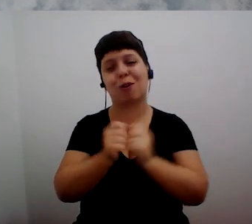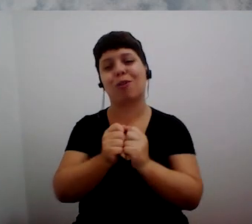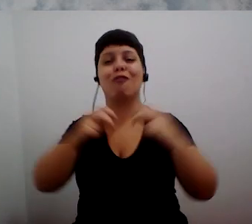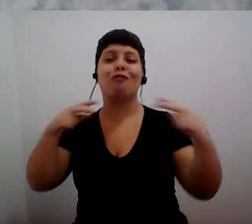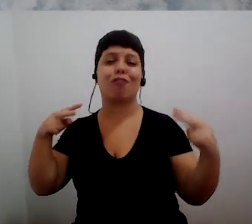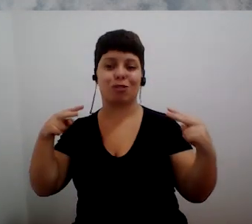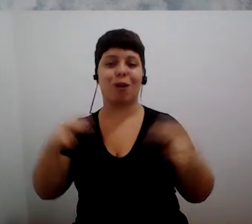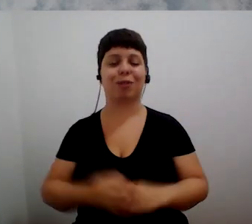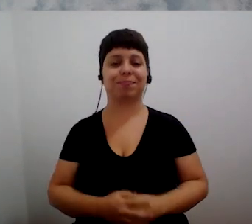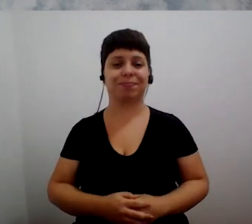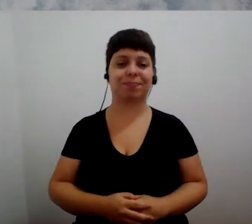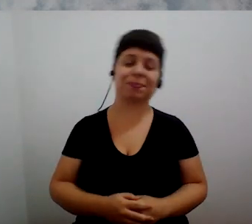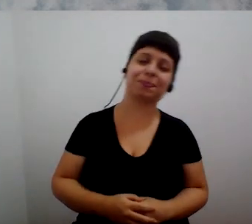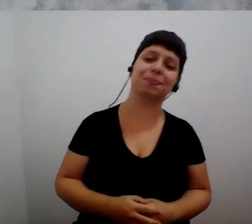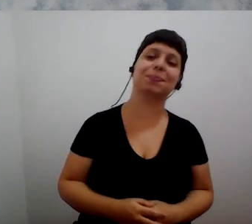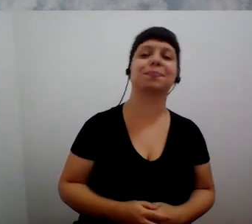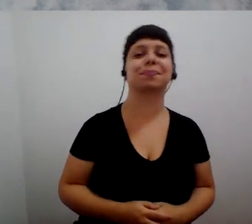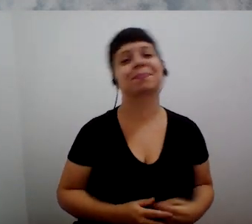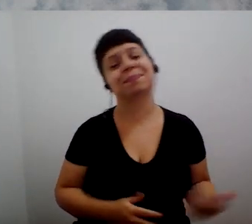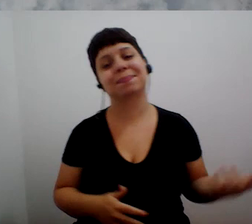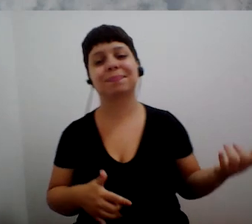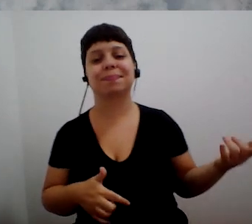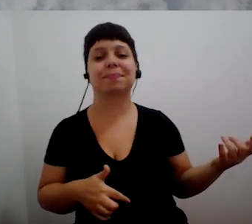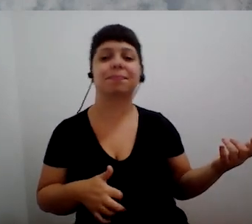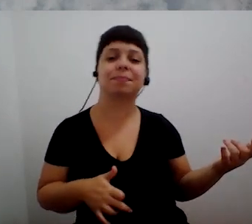pandemia nós tivemos que migrar para o formato online.